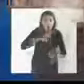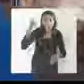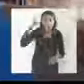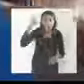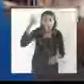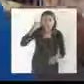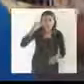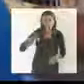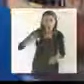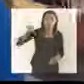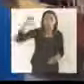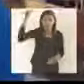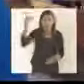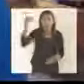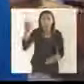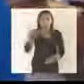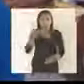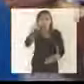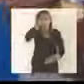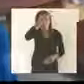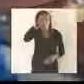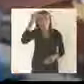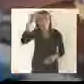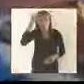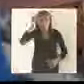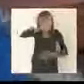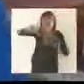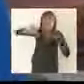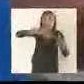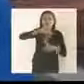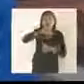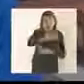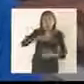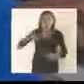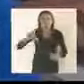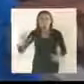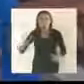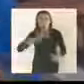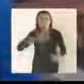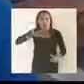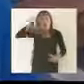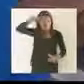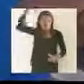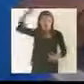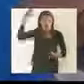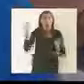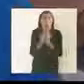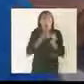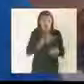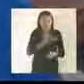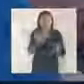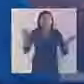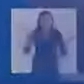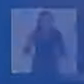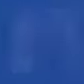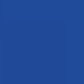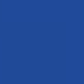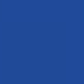merece mais. Quero ser prefeito para liderar essa transformação. Eu sou Neto Evangelista e estou com vocês nessa luta.